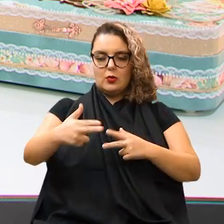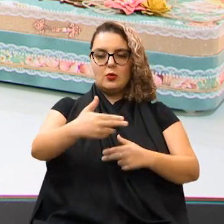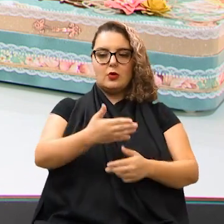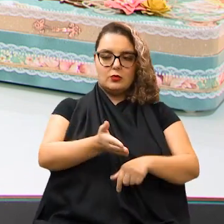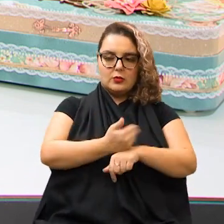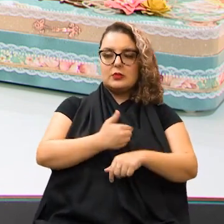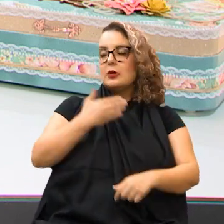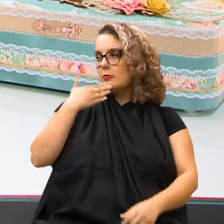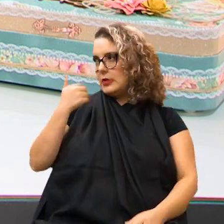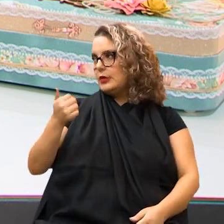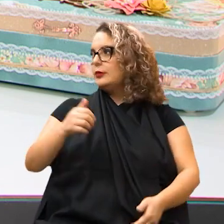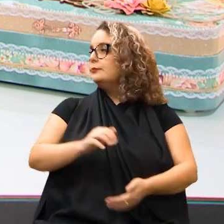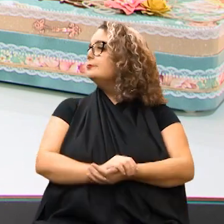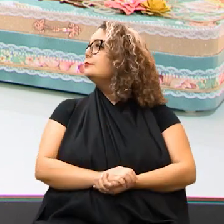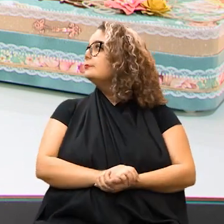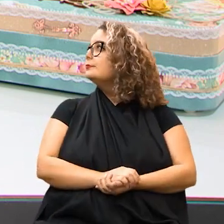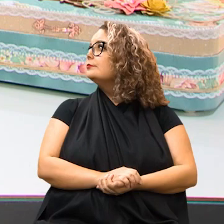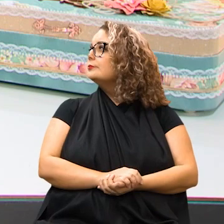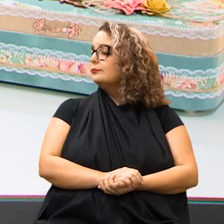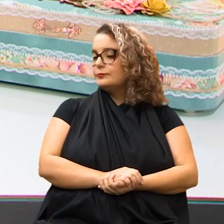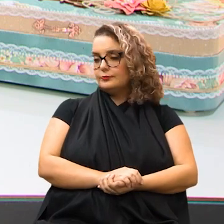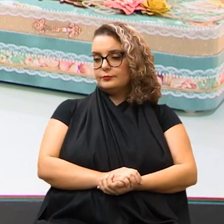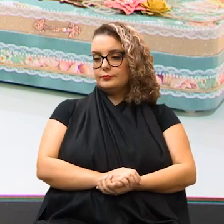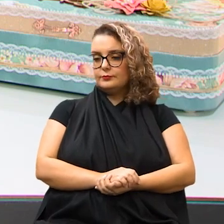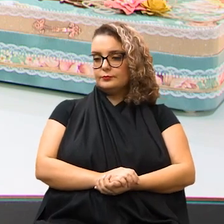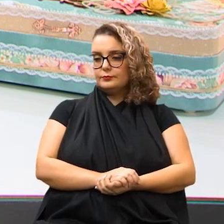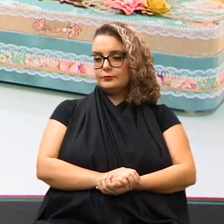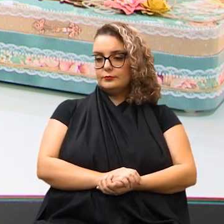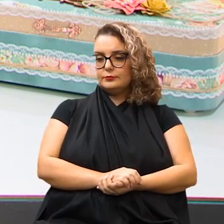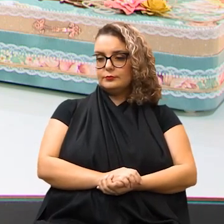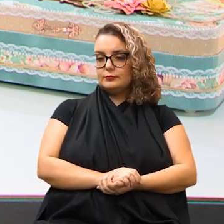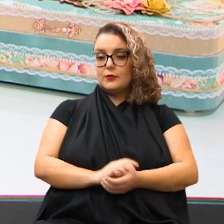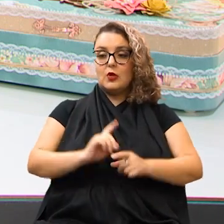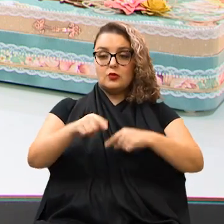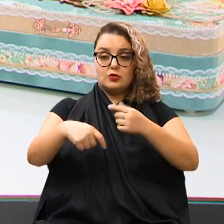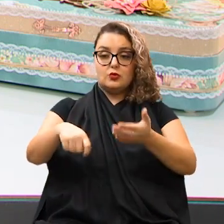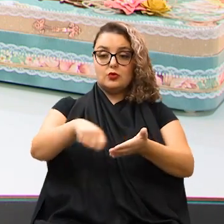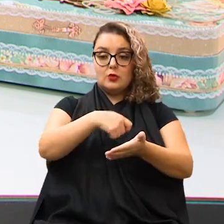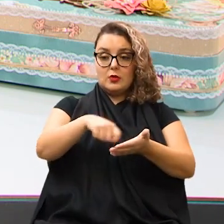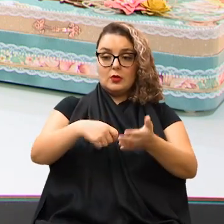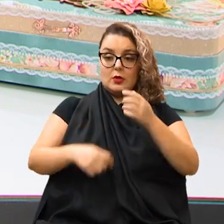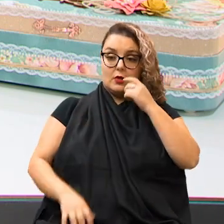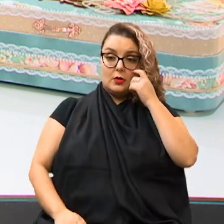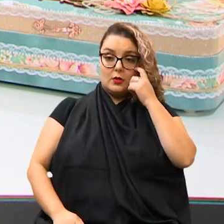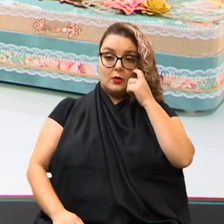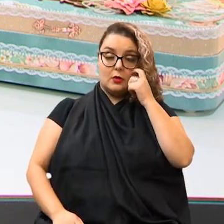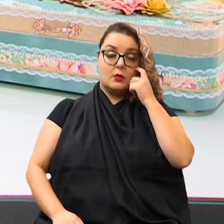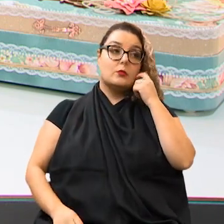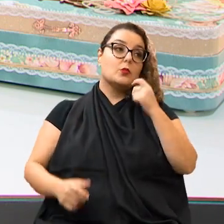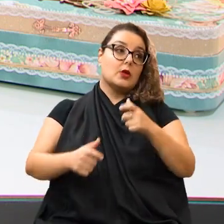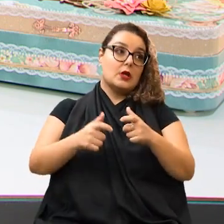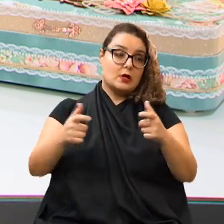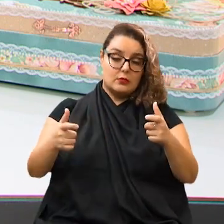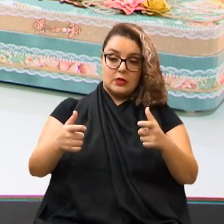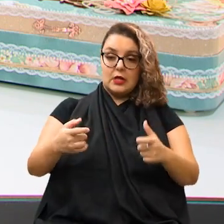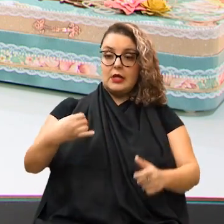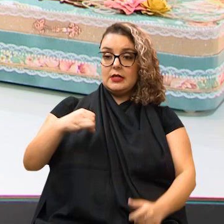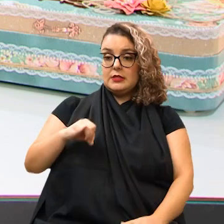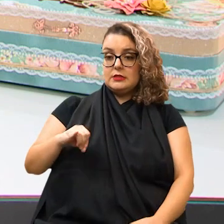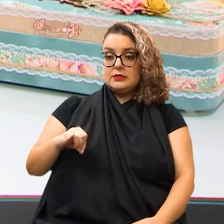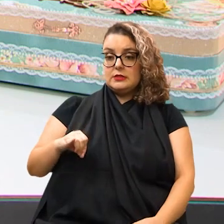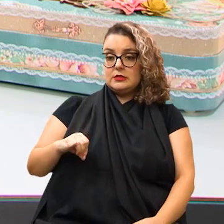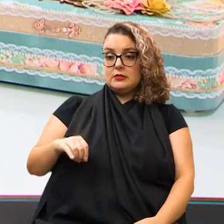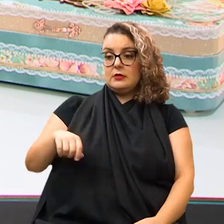tá? É melhor. Agora eu vou aplicar. Eu preciso de outro rolinho, porque a minha superfície é grande. Se